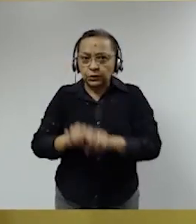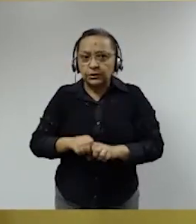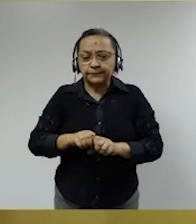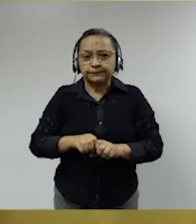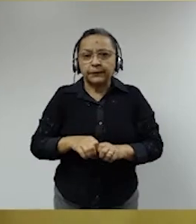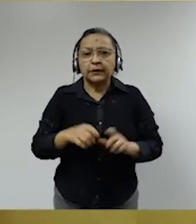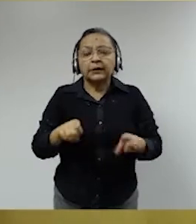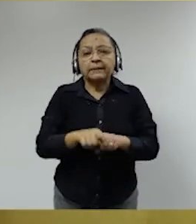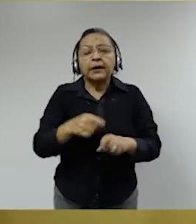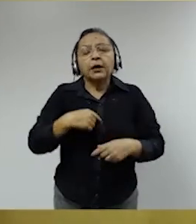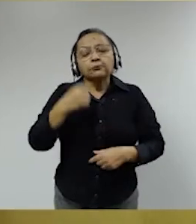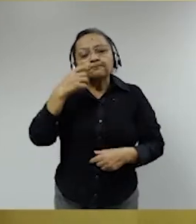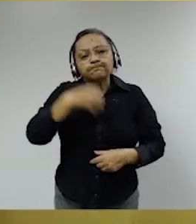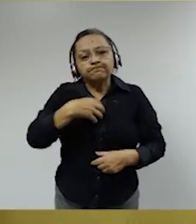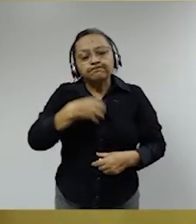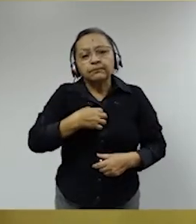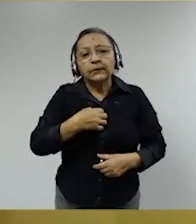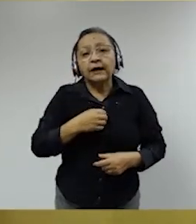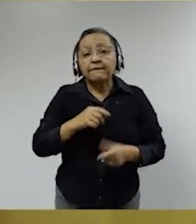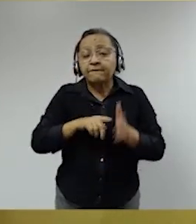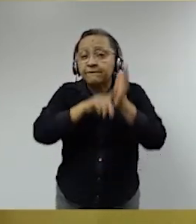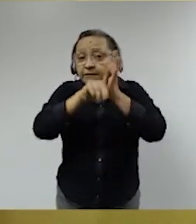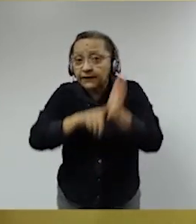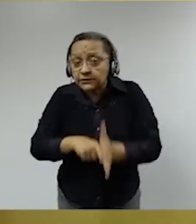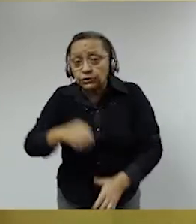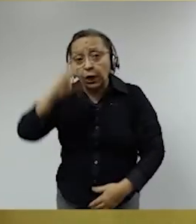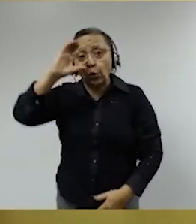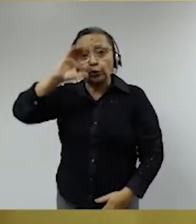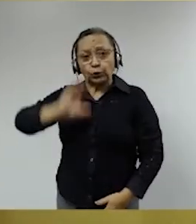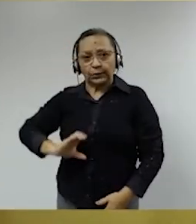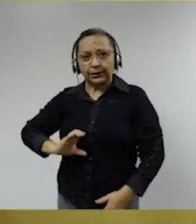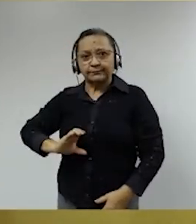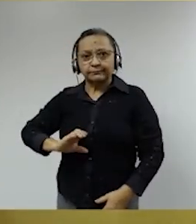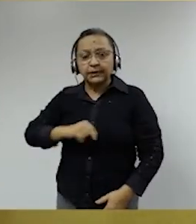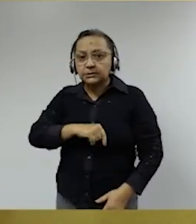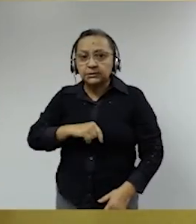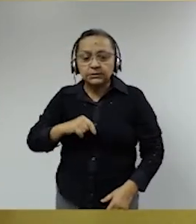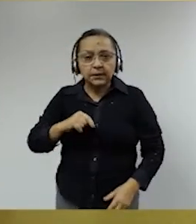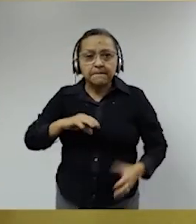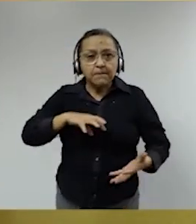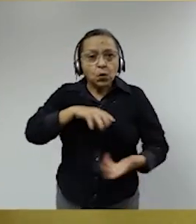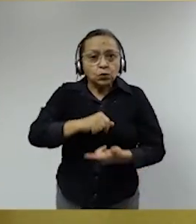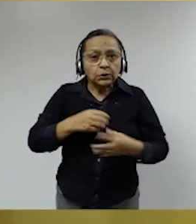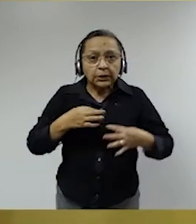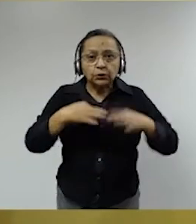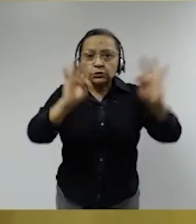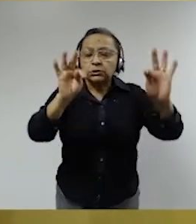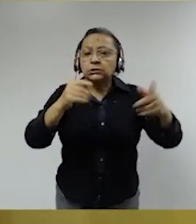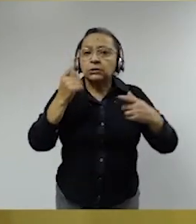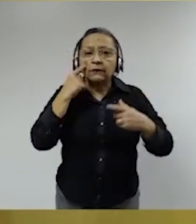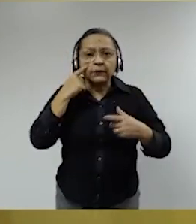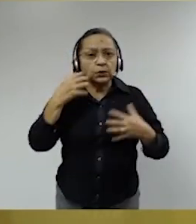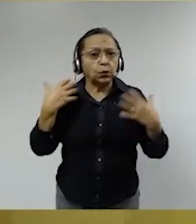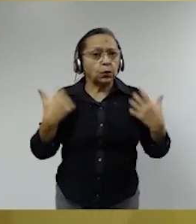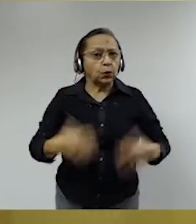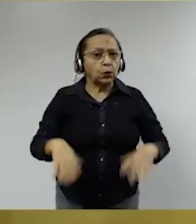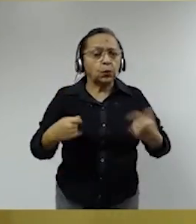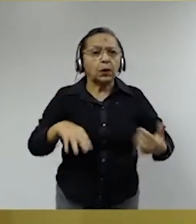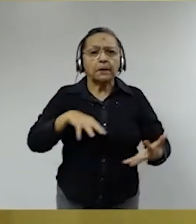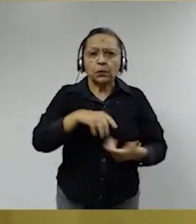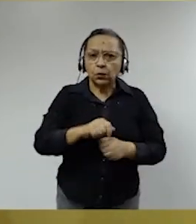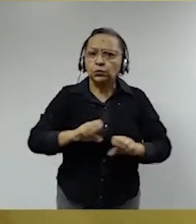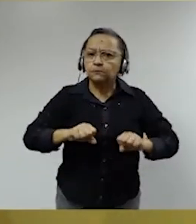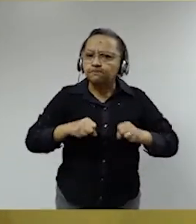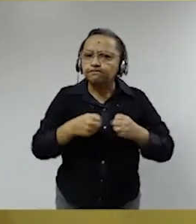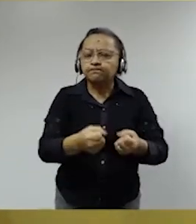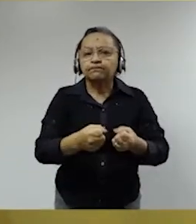das condutas, né, a verificação de condutas desses gigantes da tecnologia. A gente já tem visto uma tendência mundial aí de